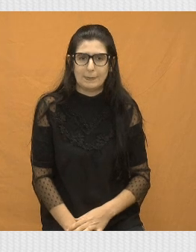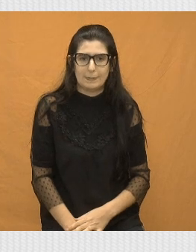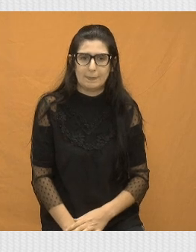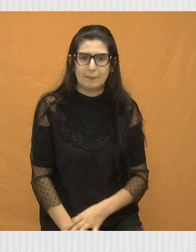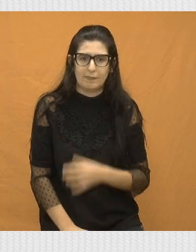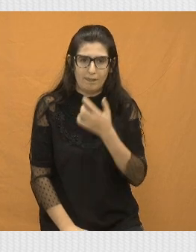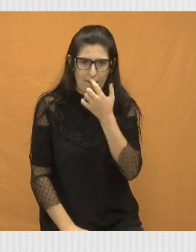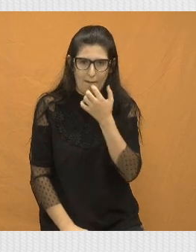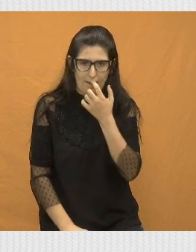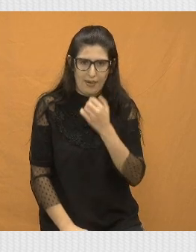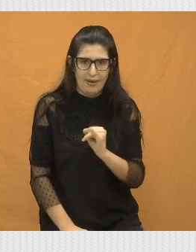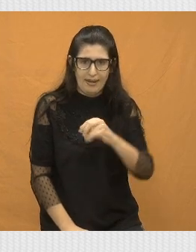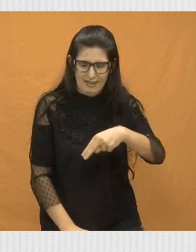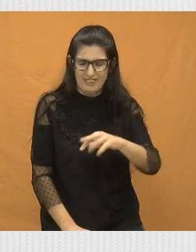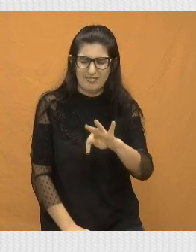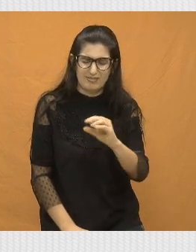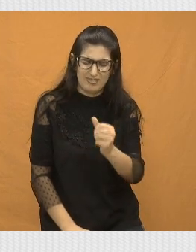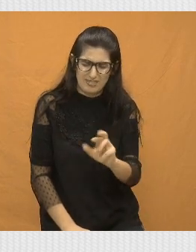Intra-orçamentário,